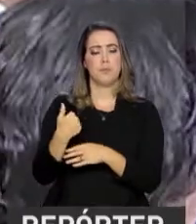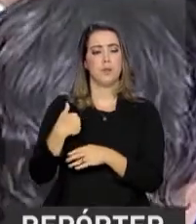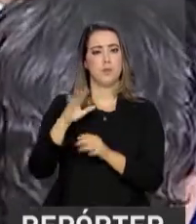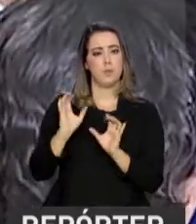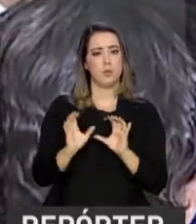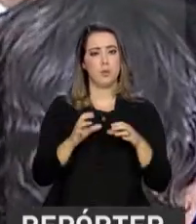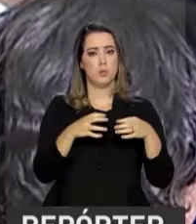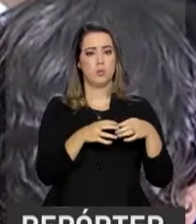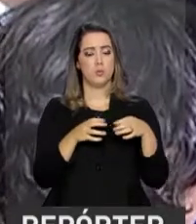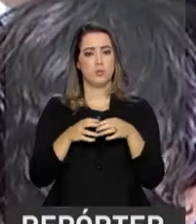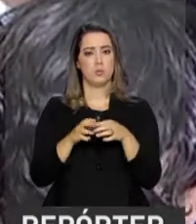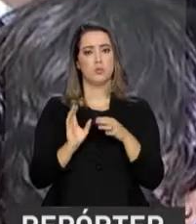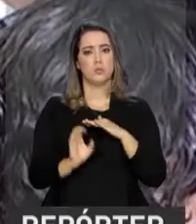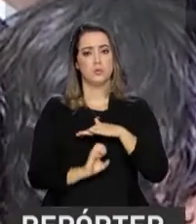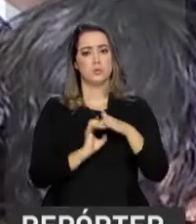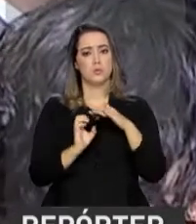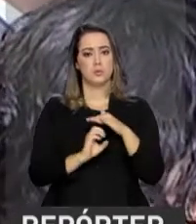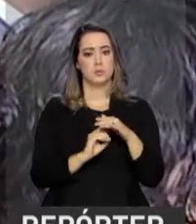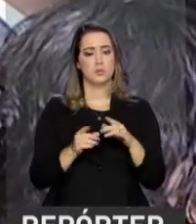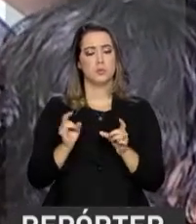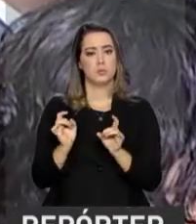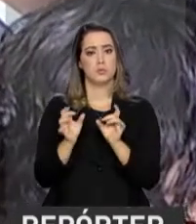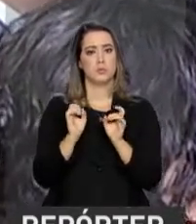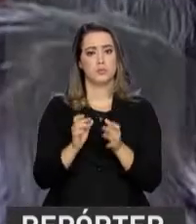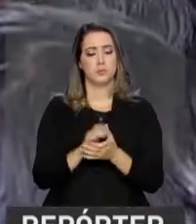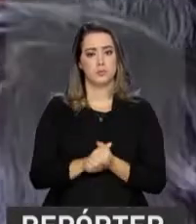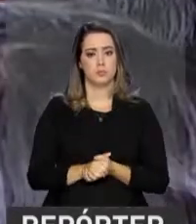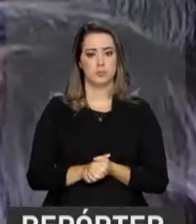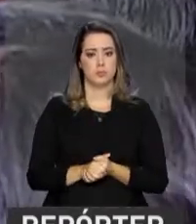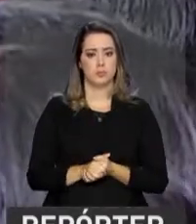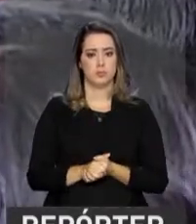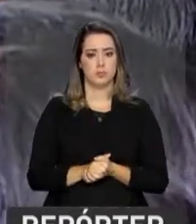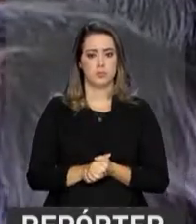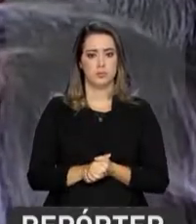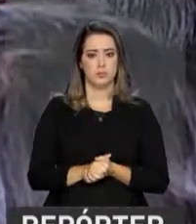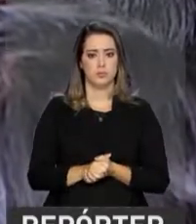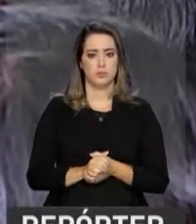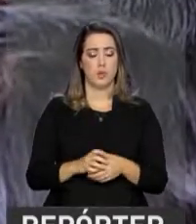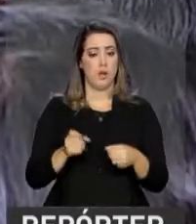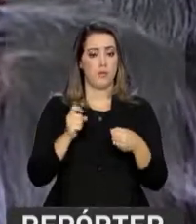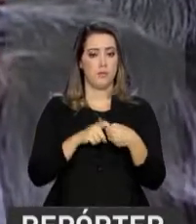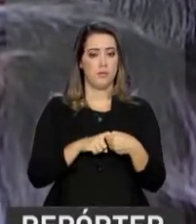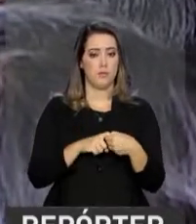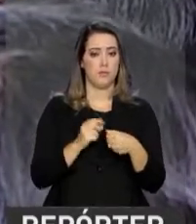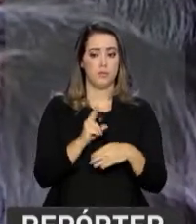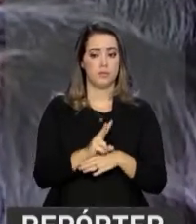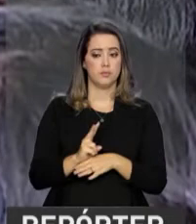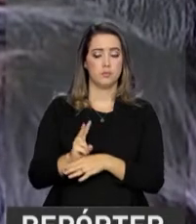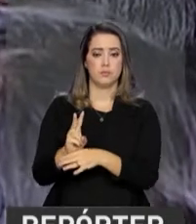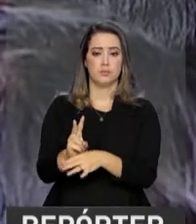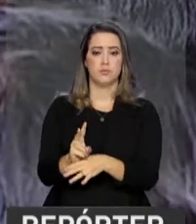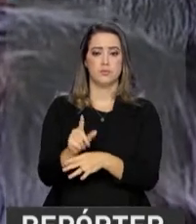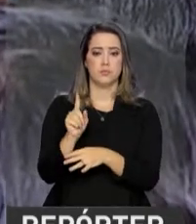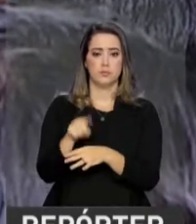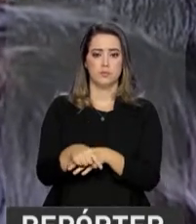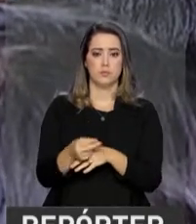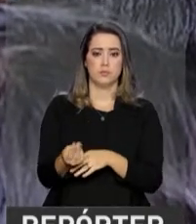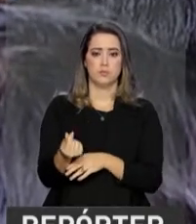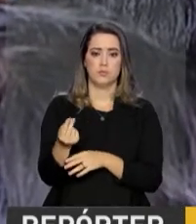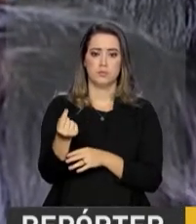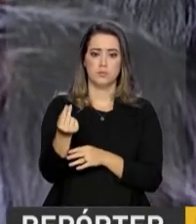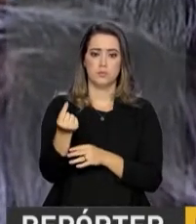maioria no setor de comércio e serviços o retorno do crédito e da intenção do crédito a um custo